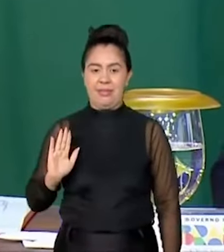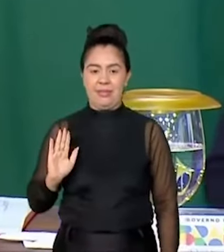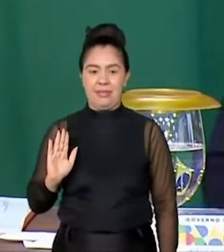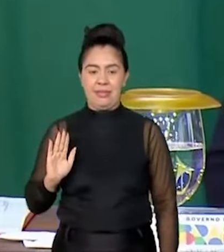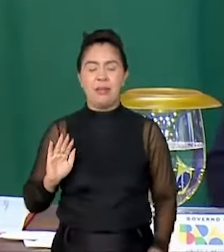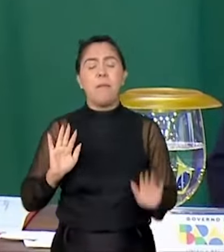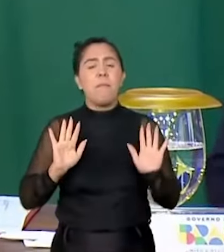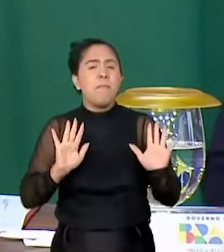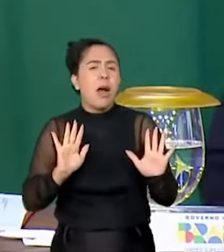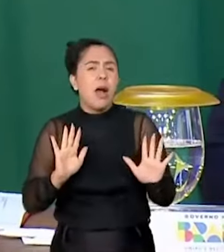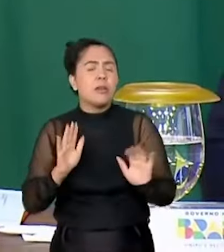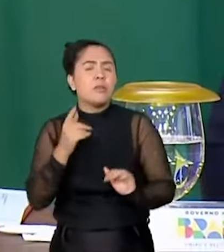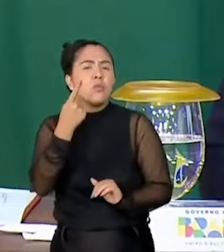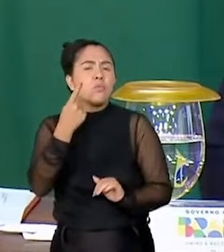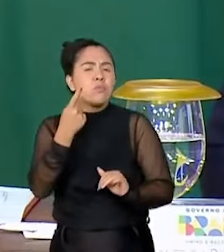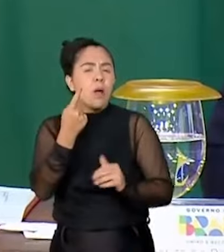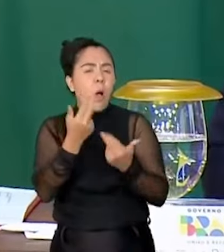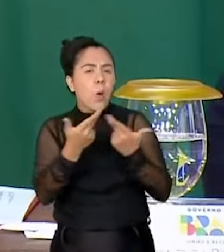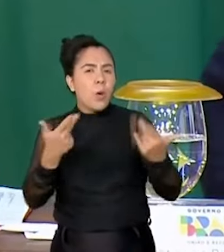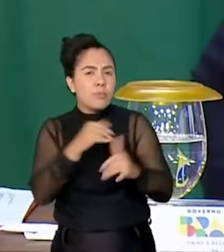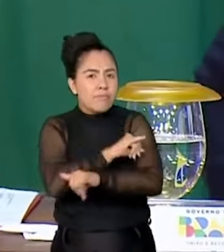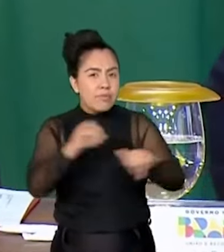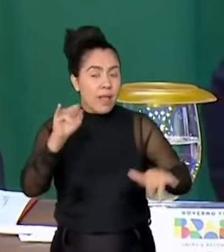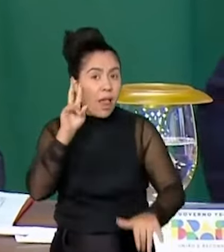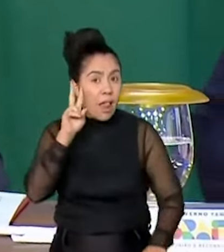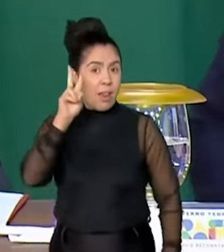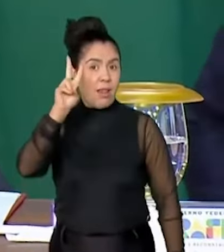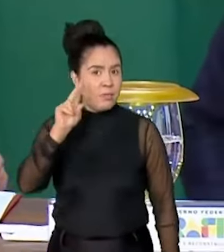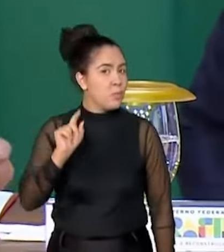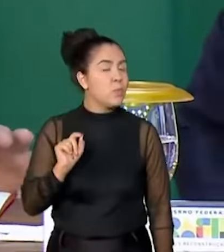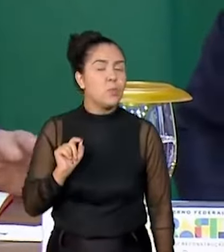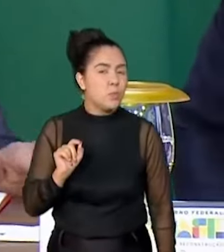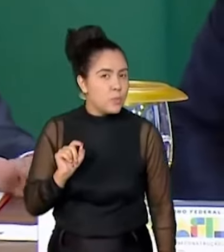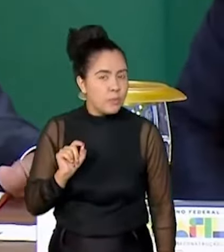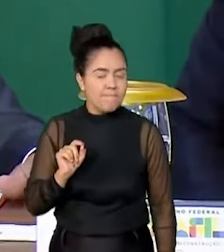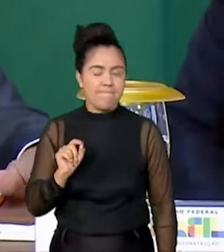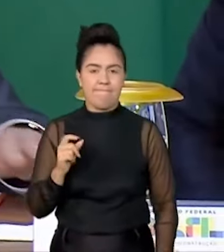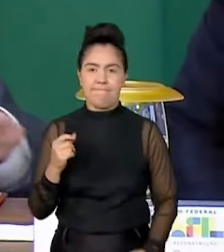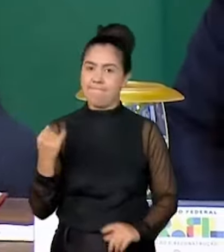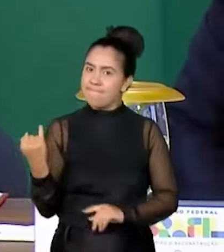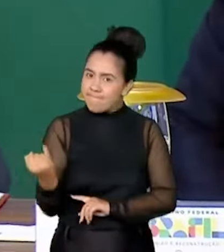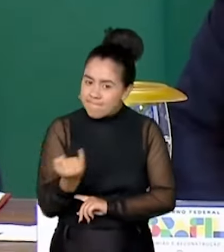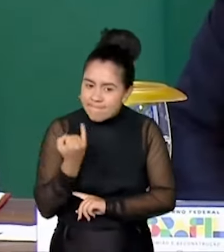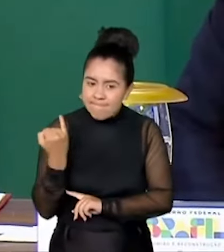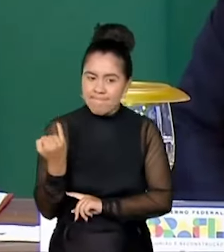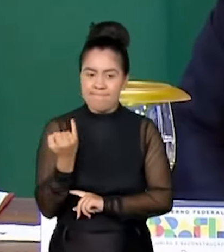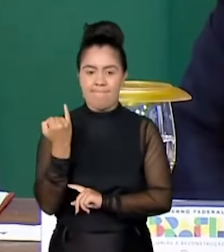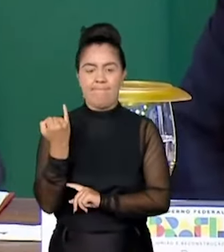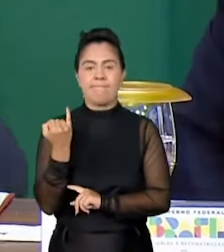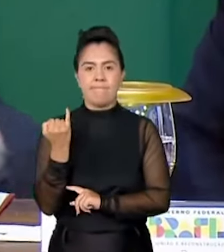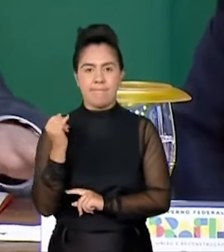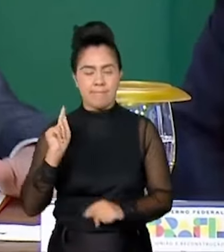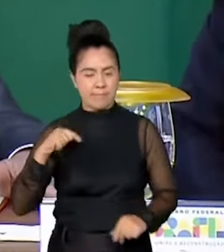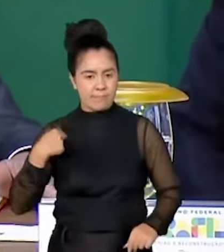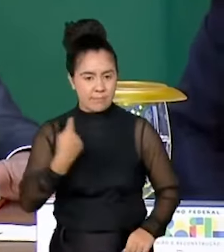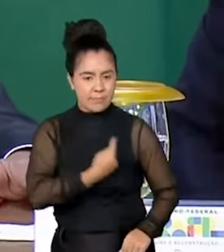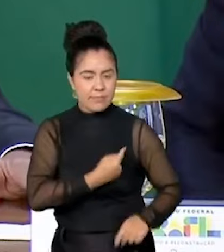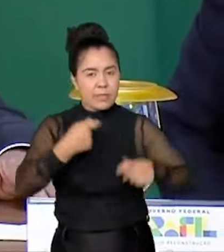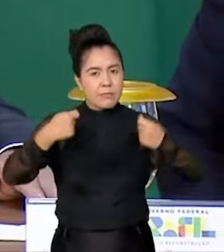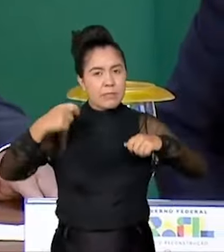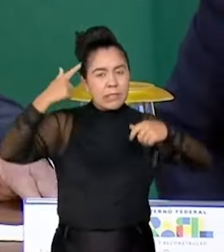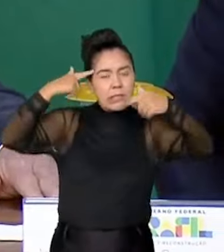Mas apenas um lembrete para vocês. É importante que a gente faça uma